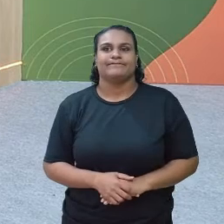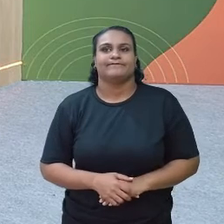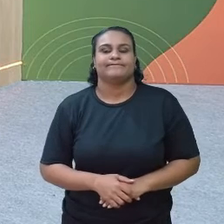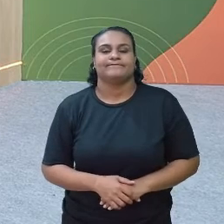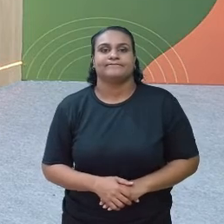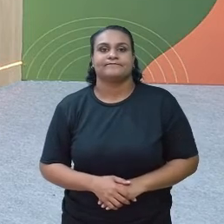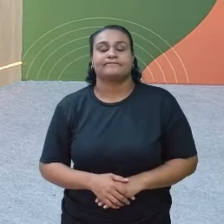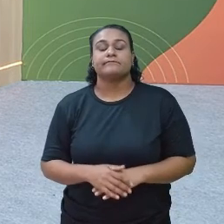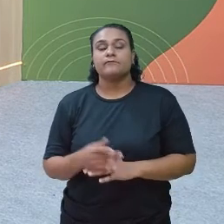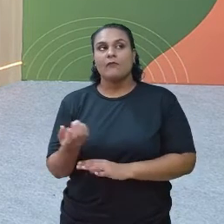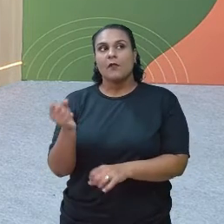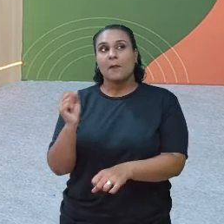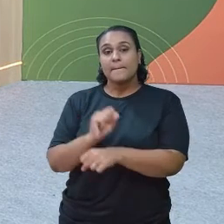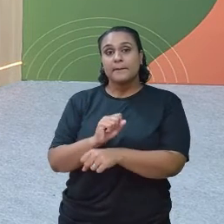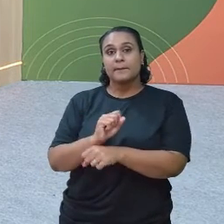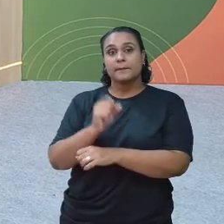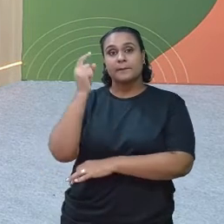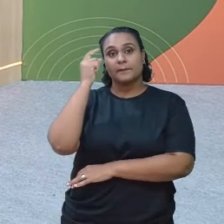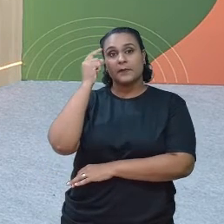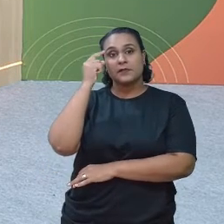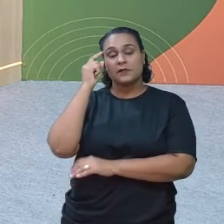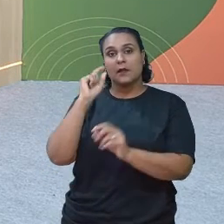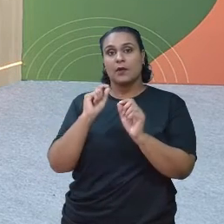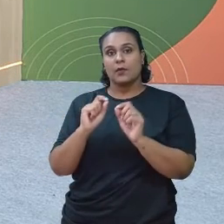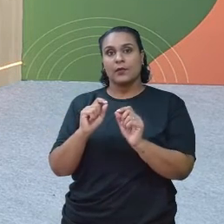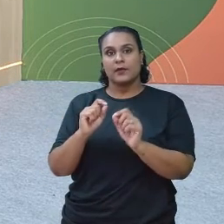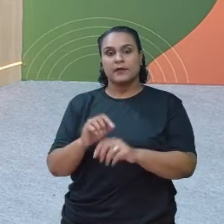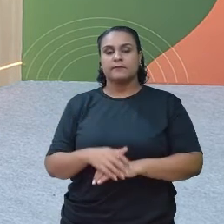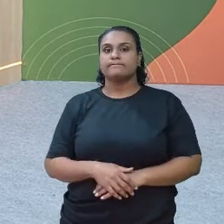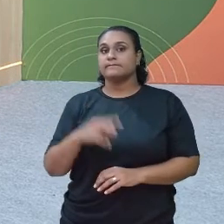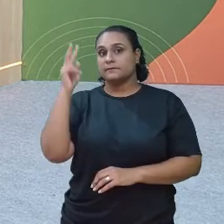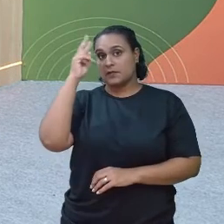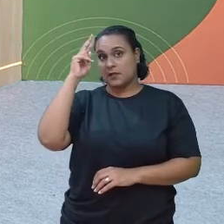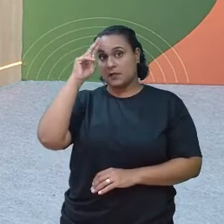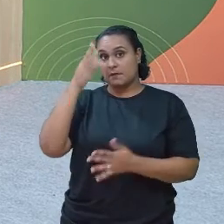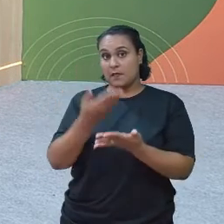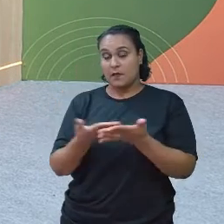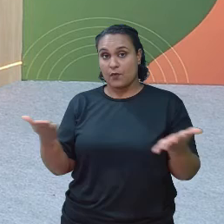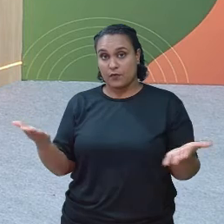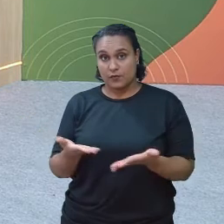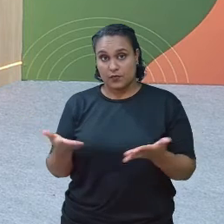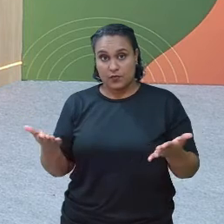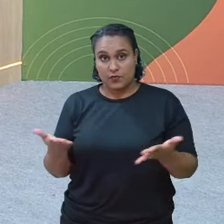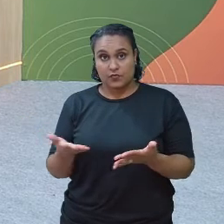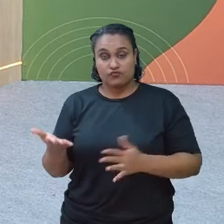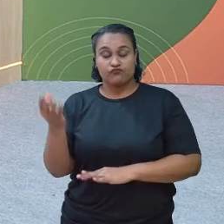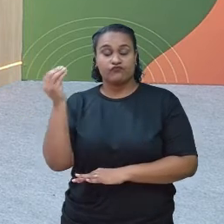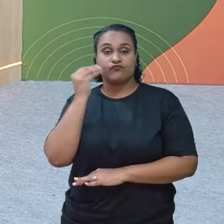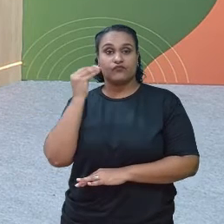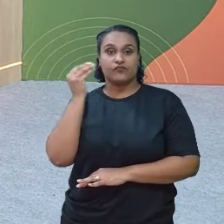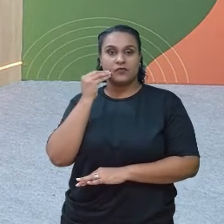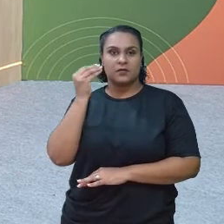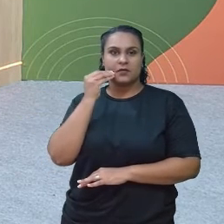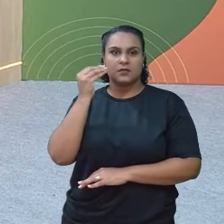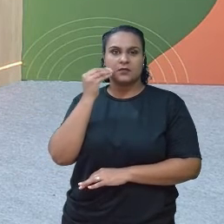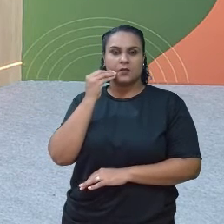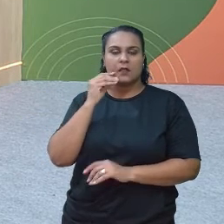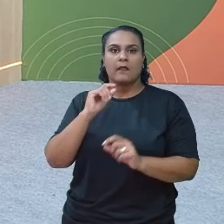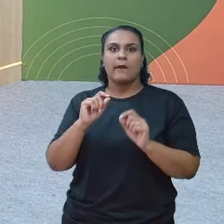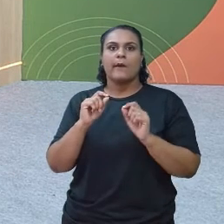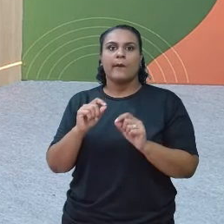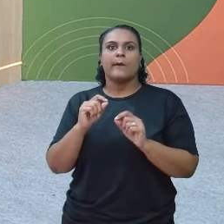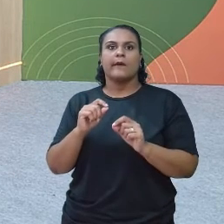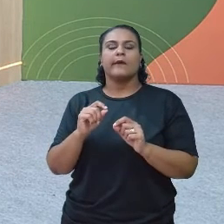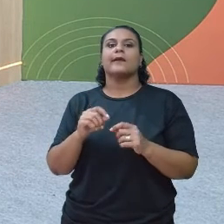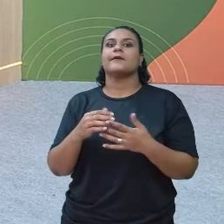Então vamos parar para pensar na seguinte situação. Lembra que na aula de hoje a gente vai tentar dar um salto